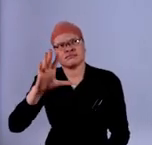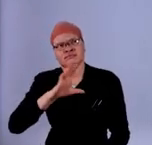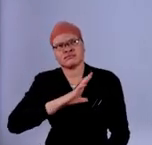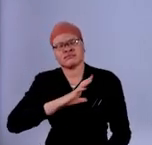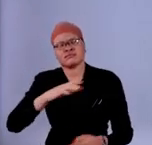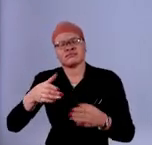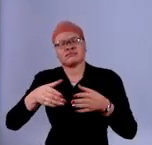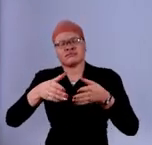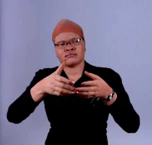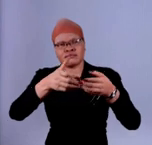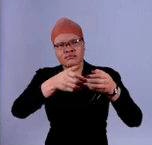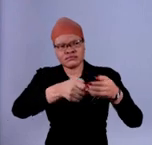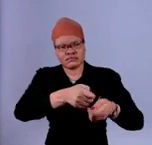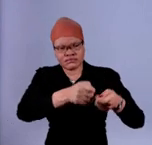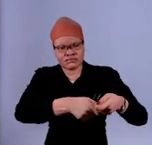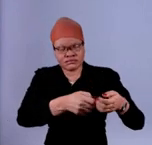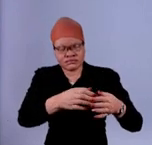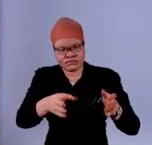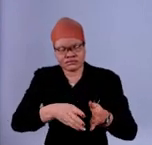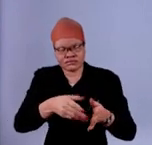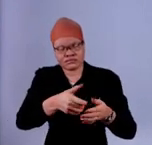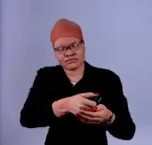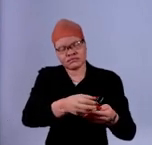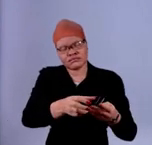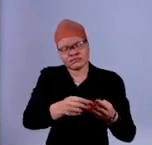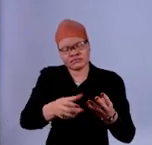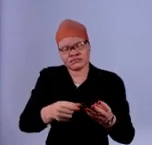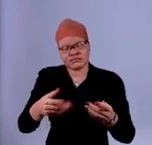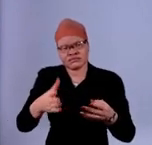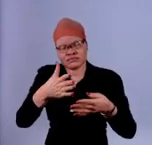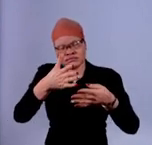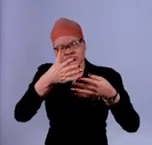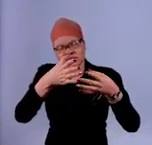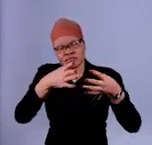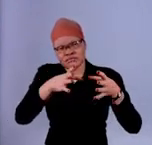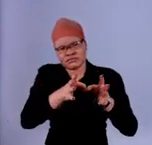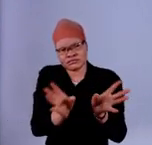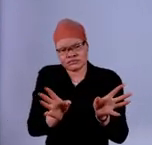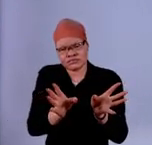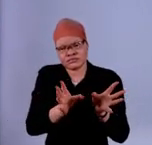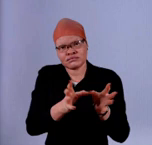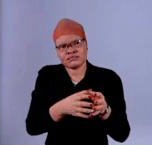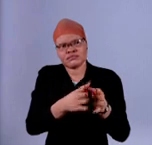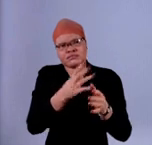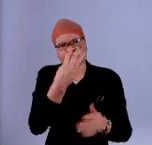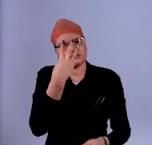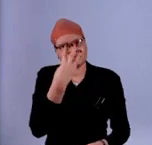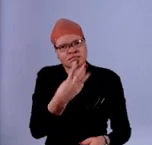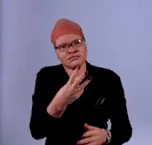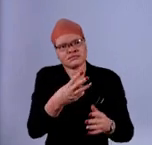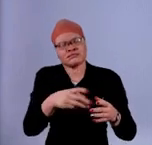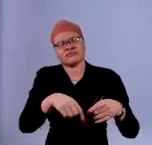horta de forma retangular e dividiu-a em três canteiros iguais em duas